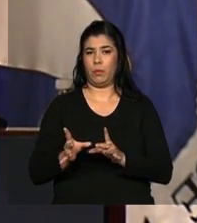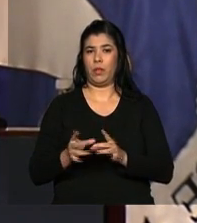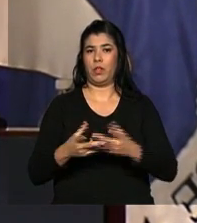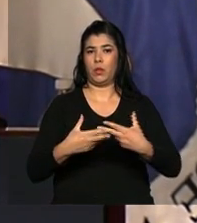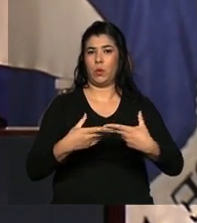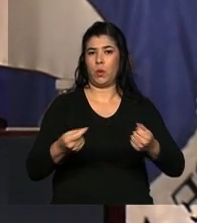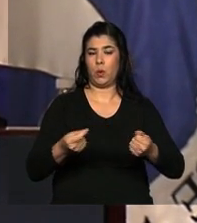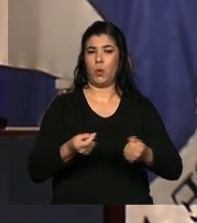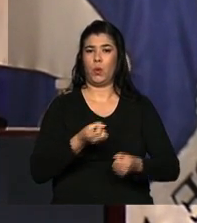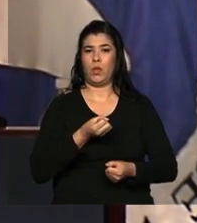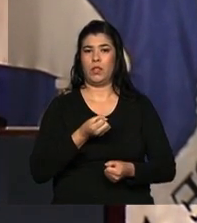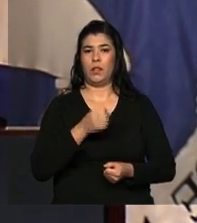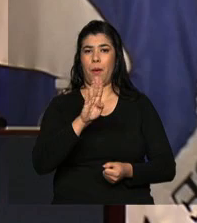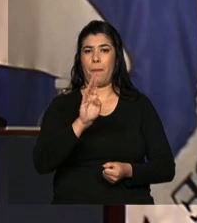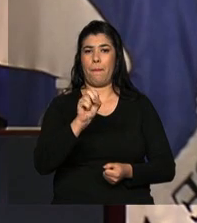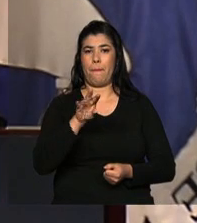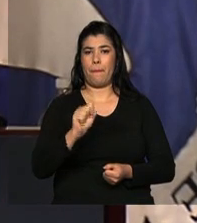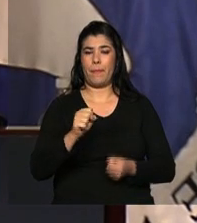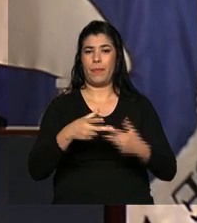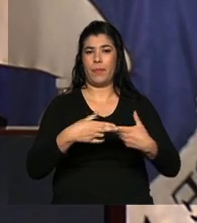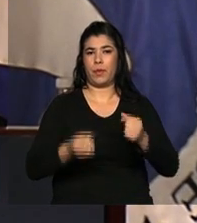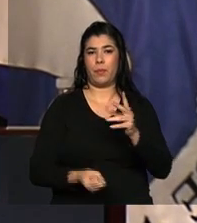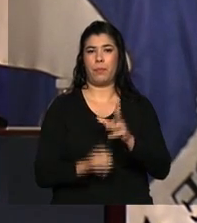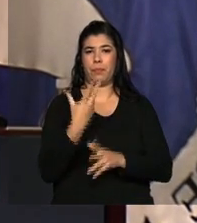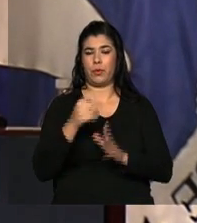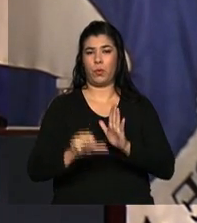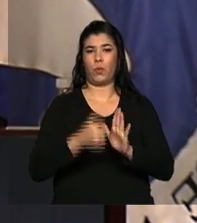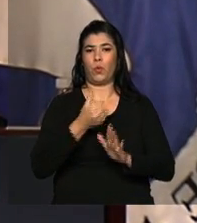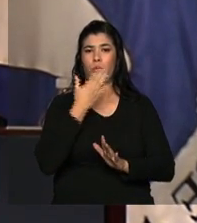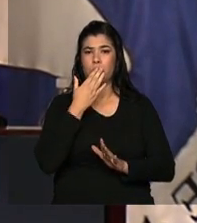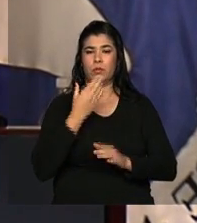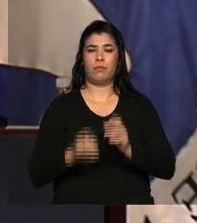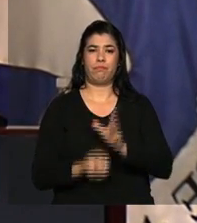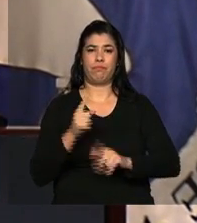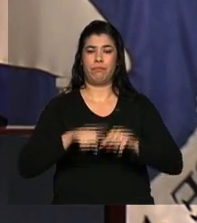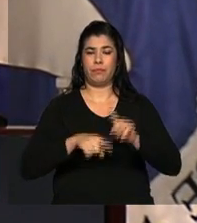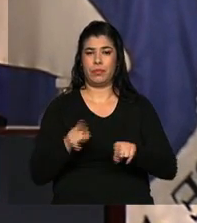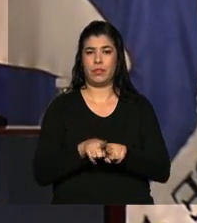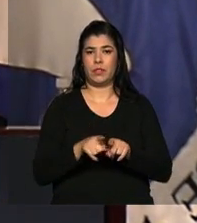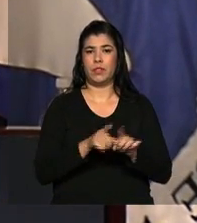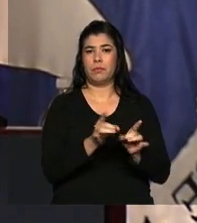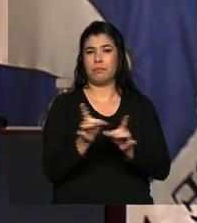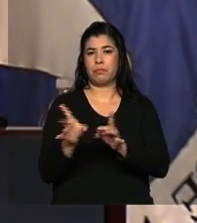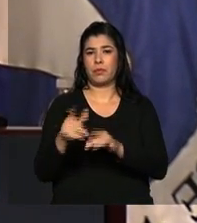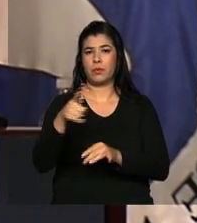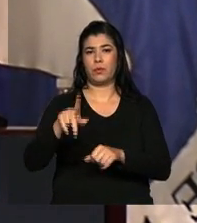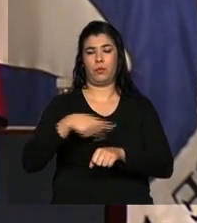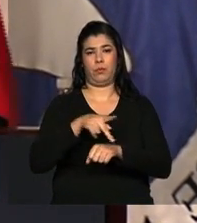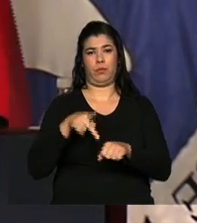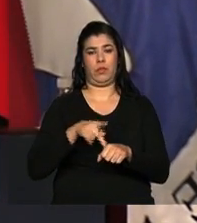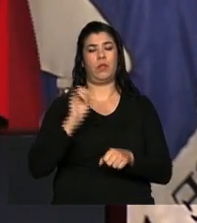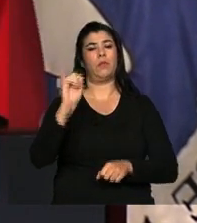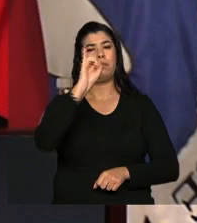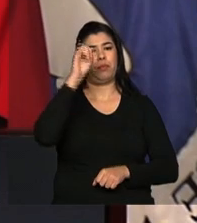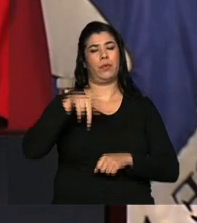bens manufaturados, é algo muito importante para o país,